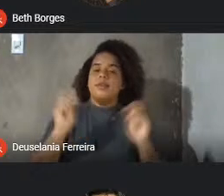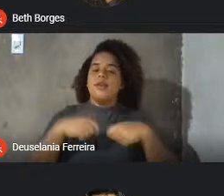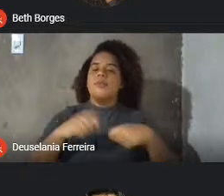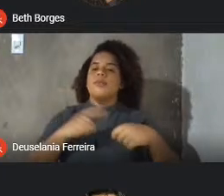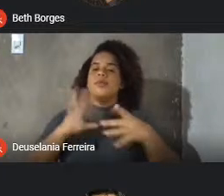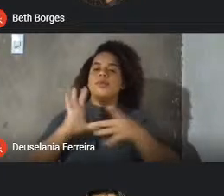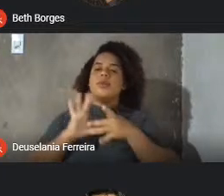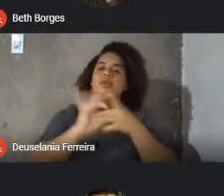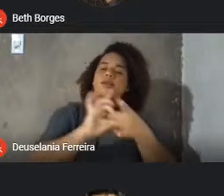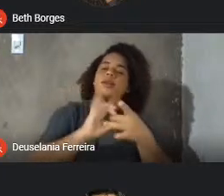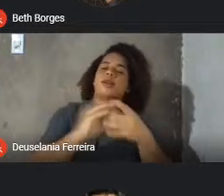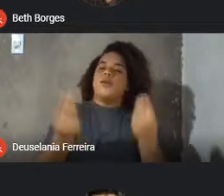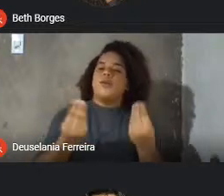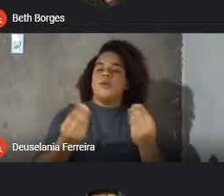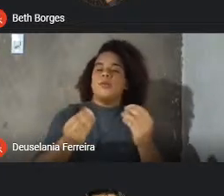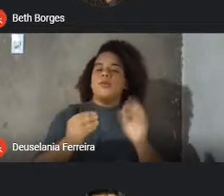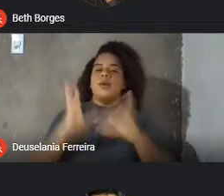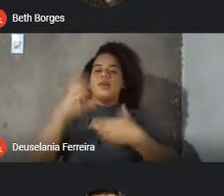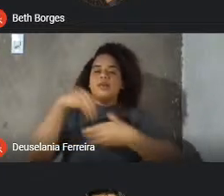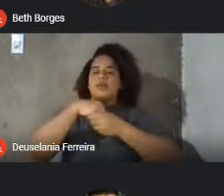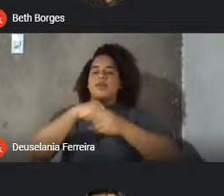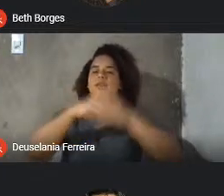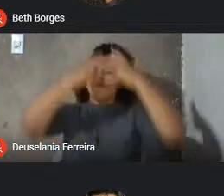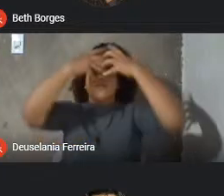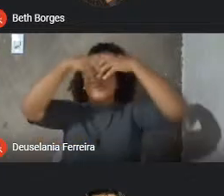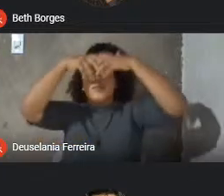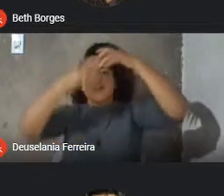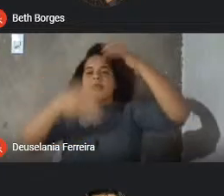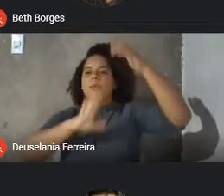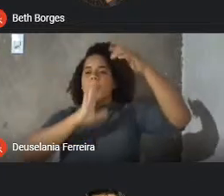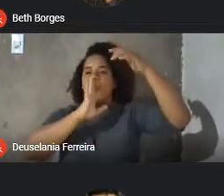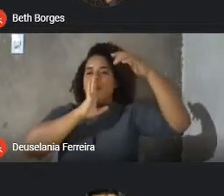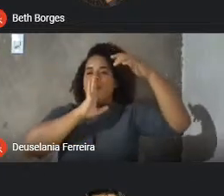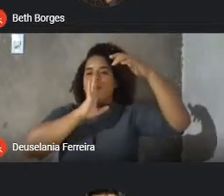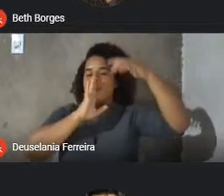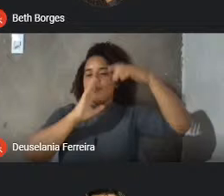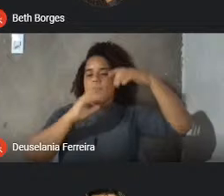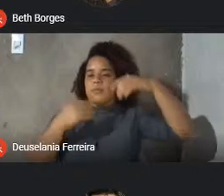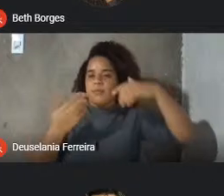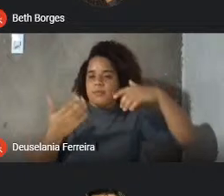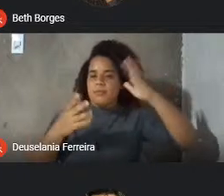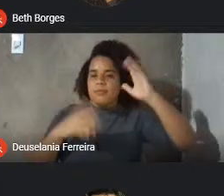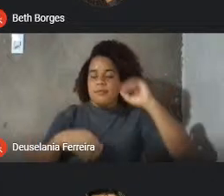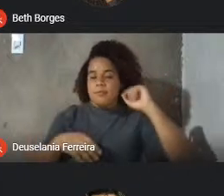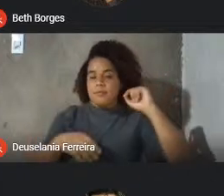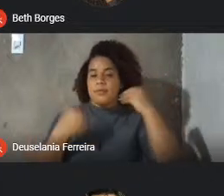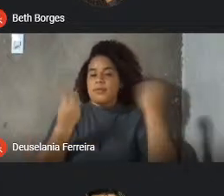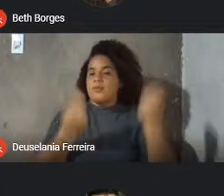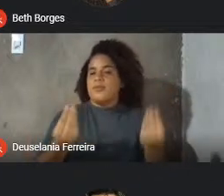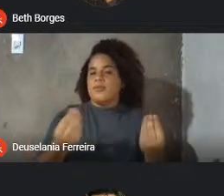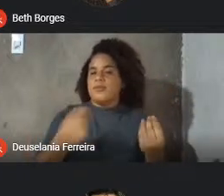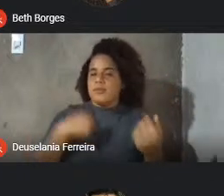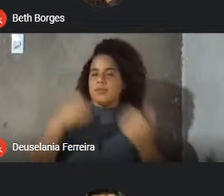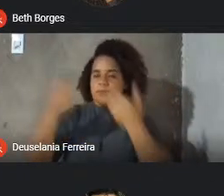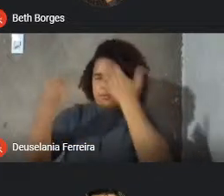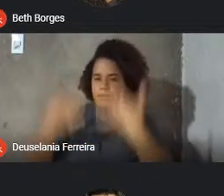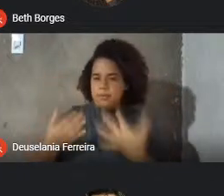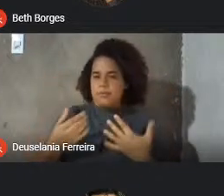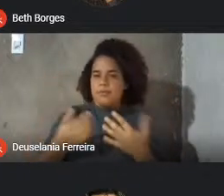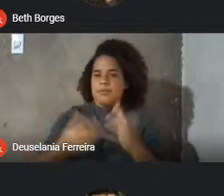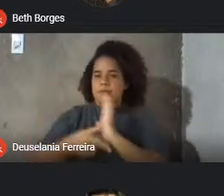mais ao subconsciente, tá? Regido pelas emoções que eu falei anteriormente, pelo